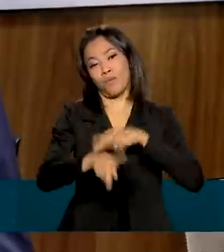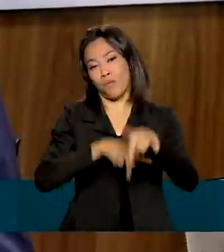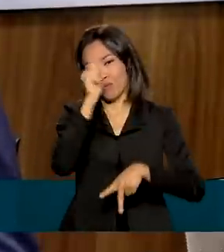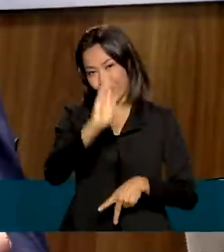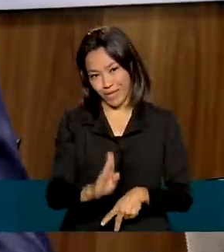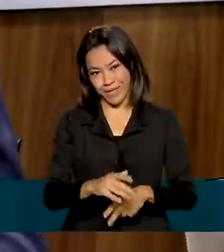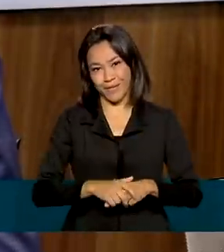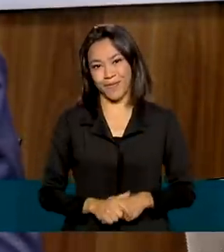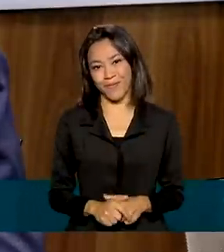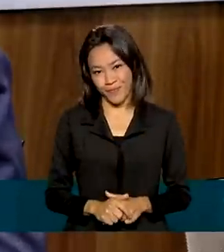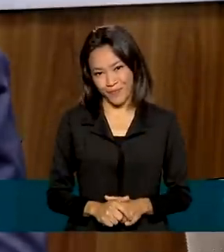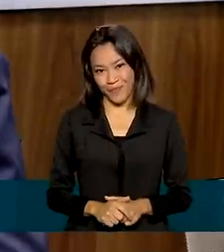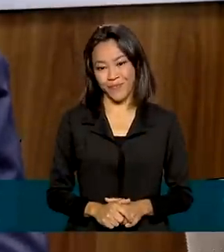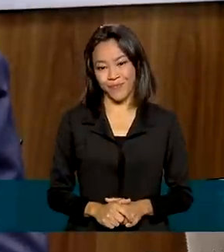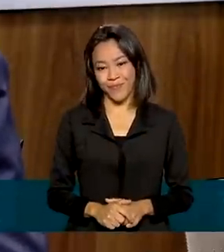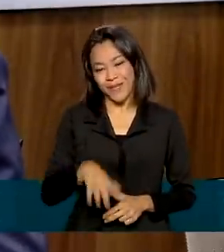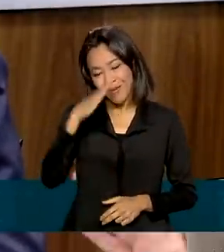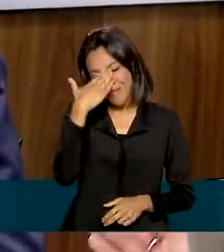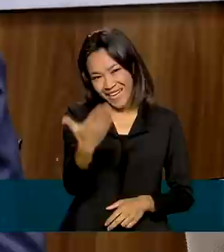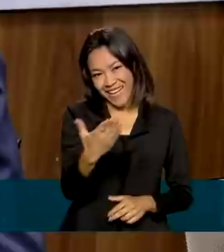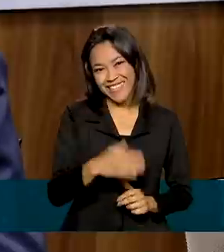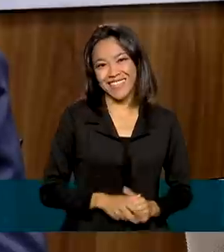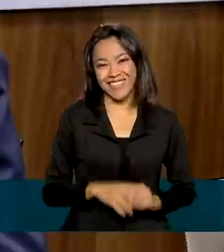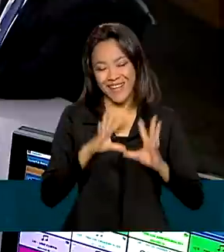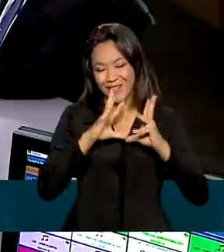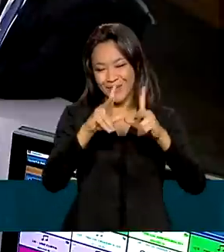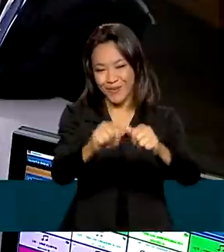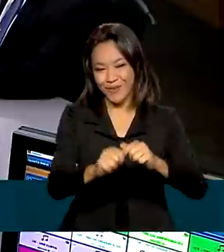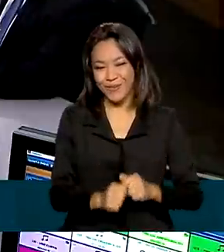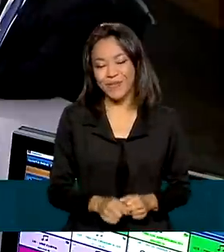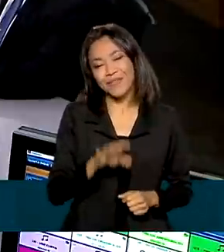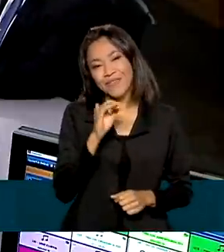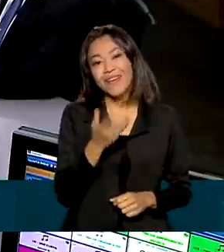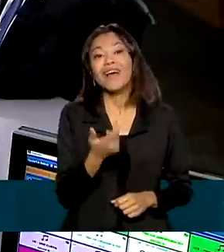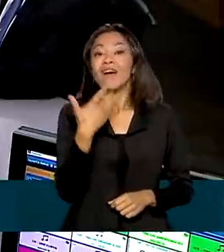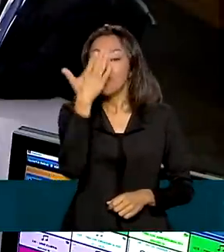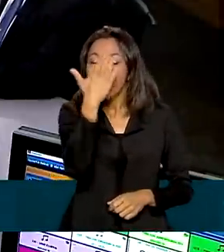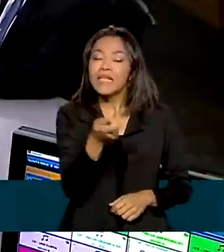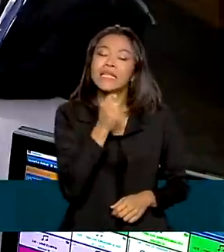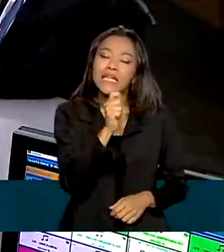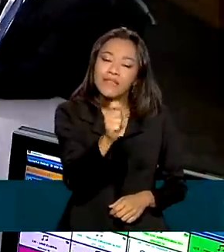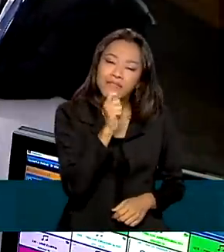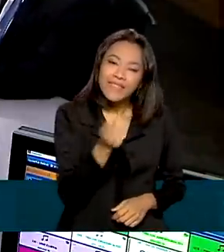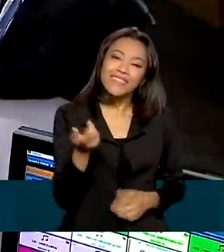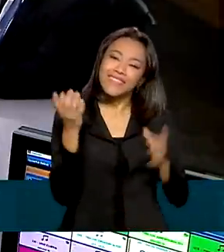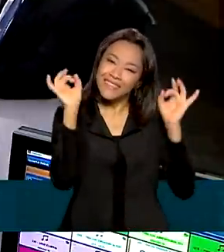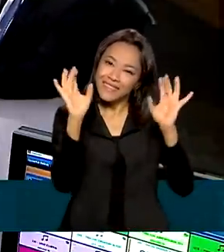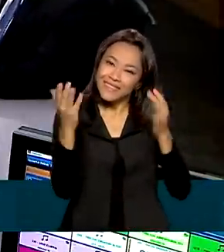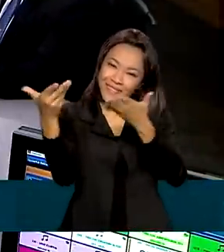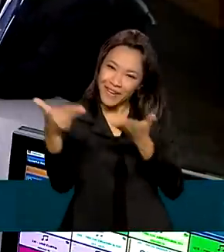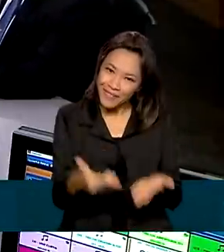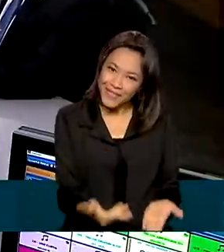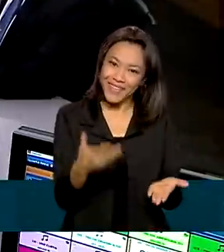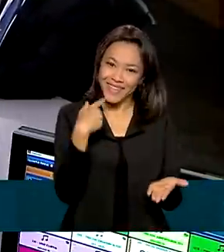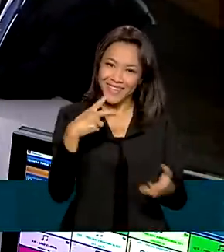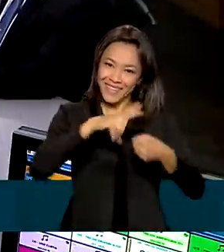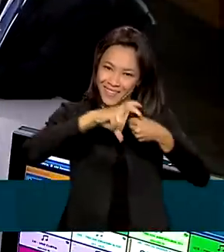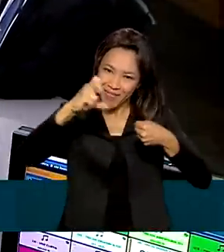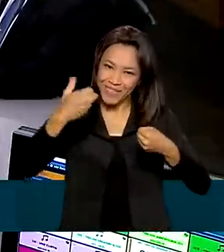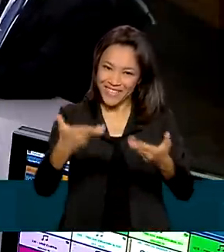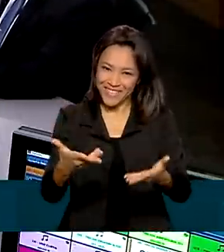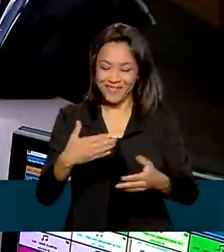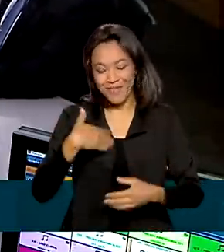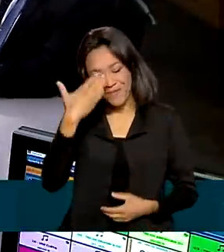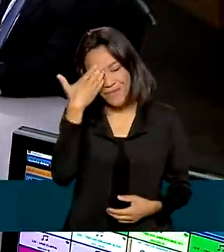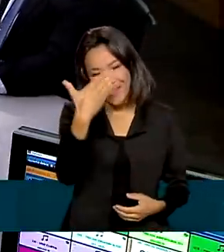presidente em Muito obrigado a todas as vezes que agradecer muito essa entrevista exclusiva e agora que a senhora que os estudos da Voz do Brasil